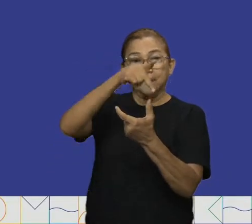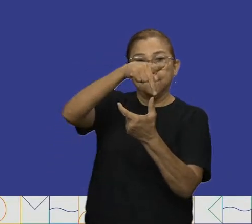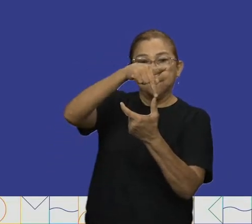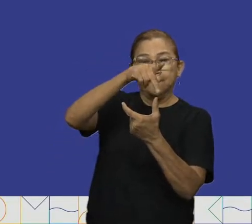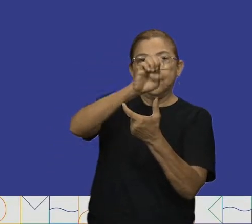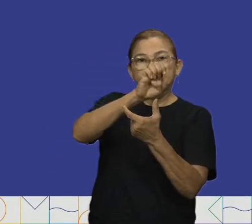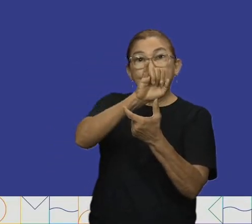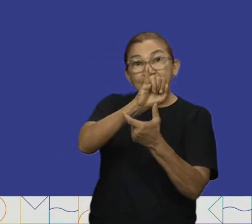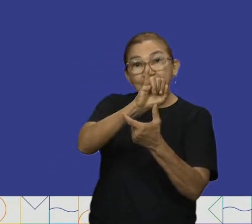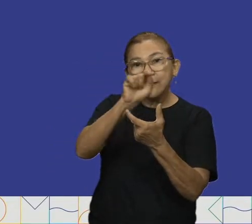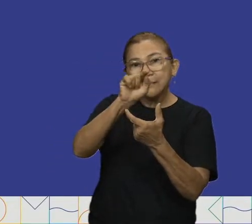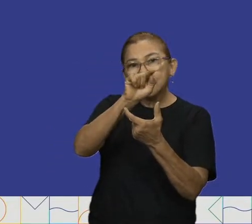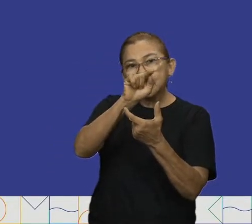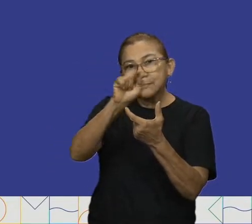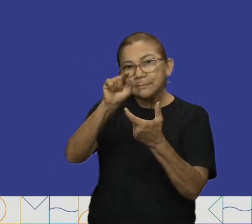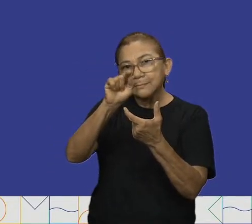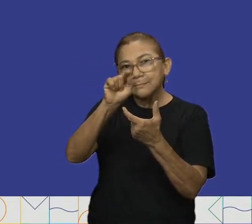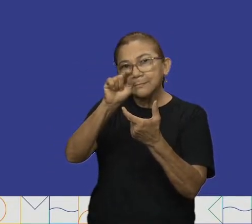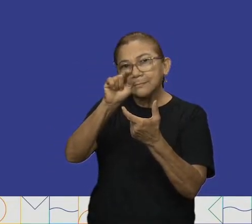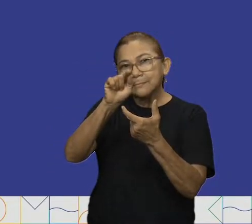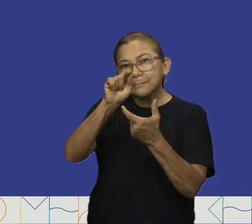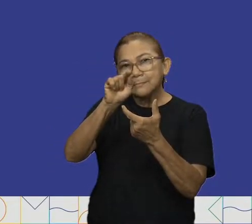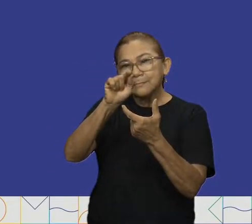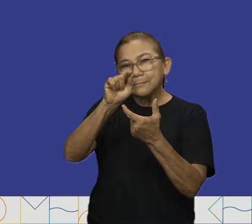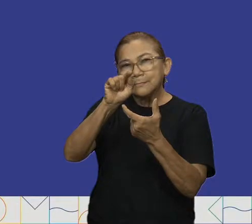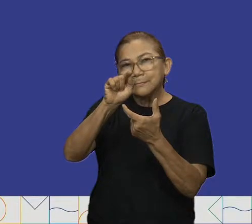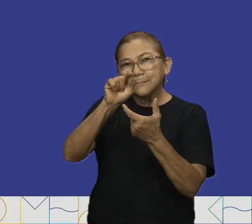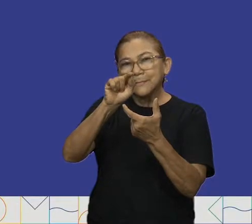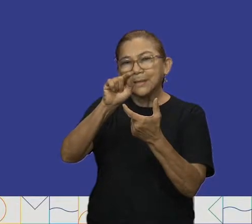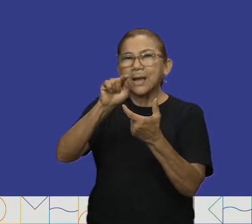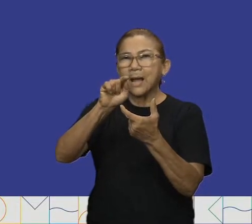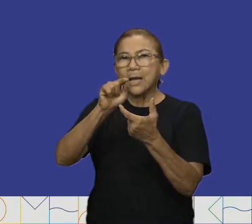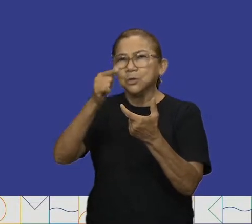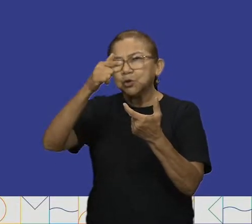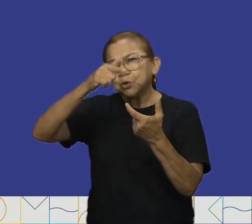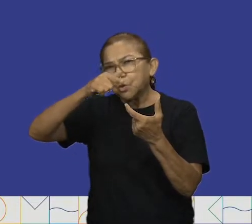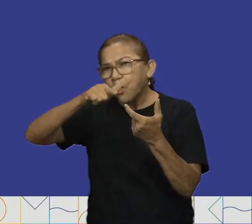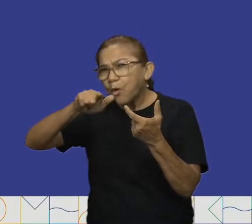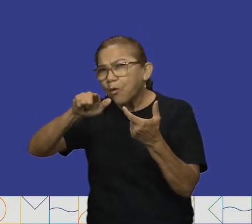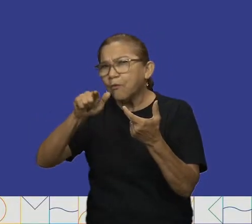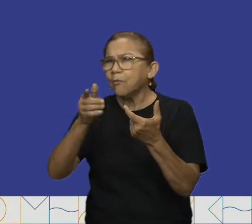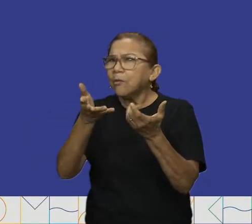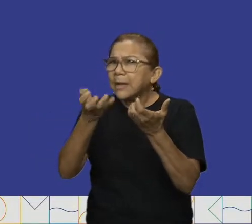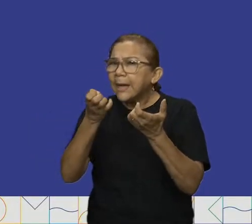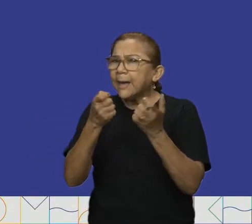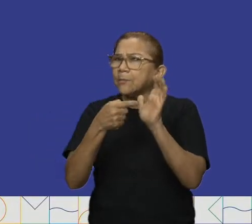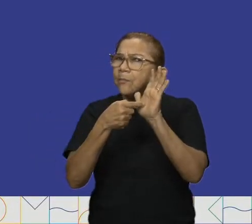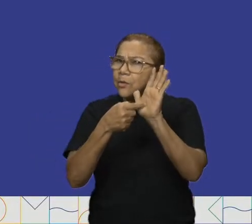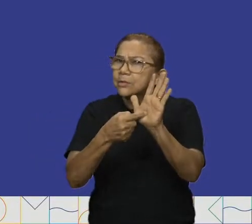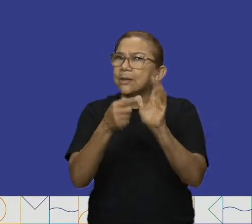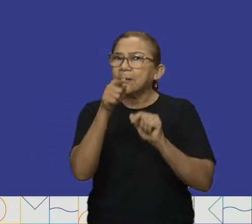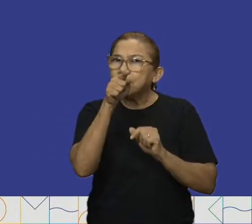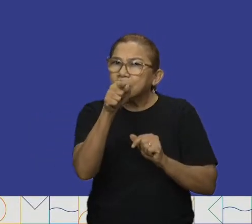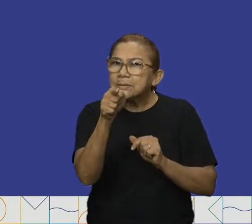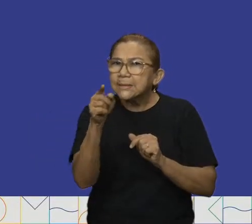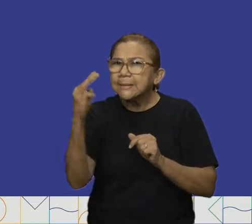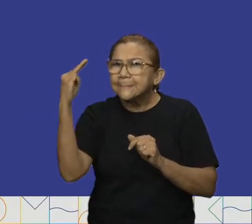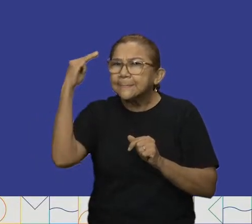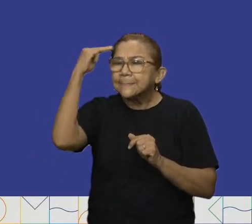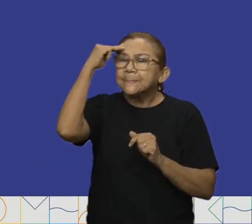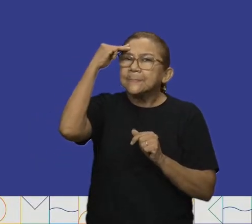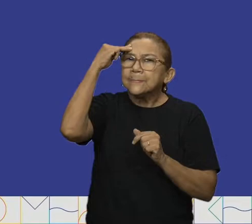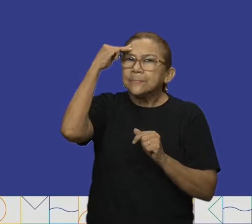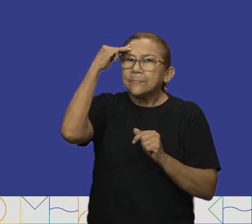Peixinho, ó, pei. Elas estão? Novamente eu vou perguntar para vocês, porque eu quero que vocês reforcem isso para vocês, que o ditongo são